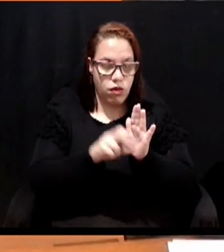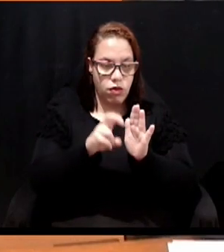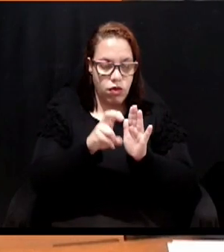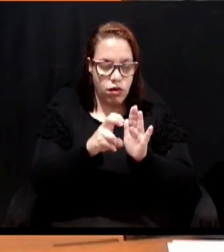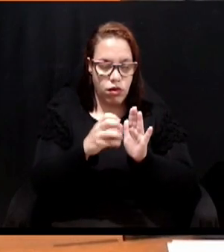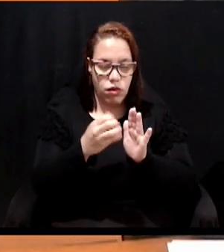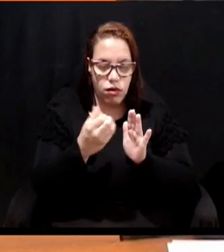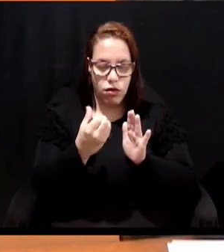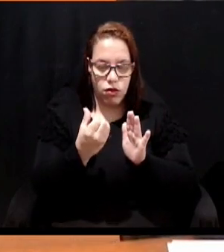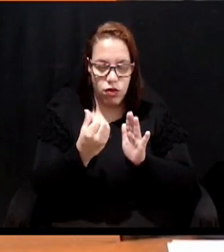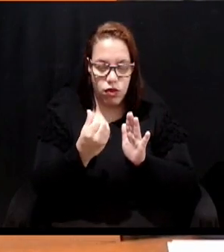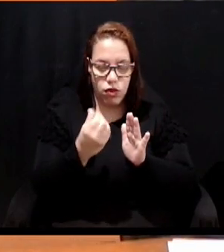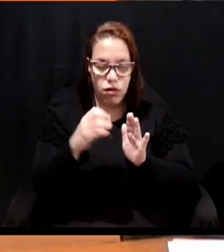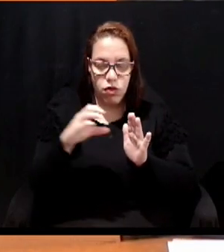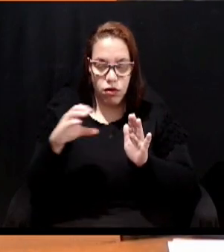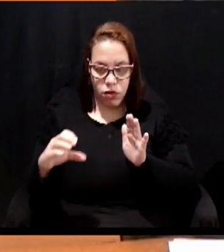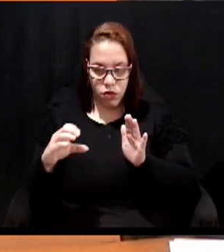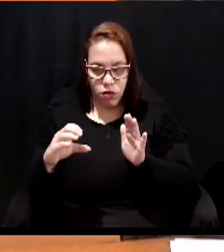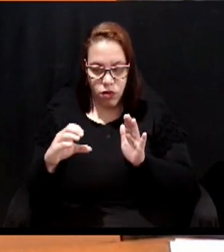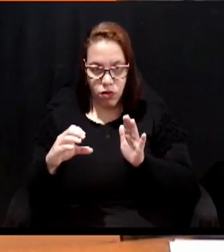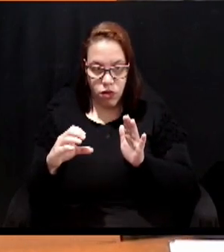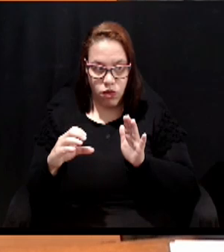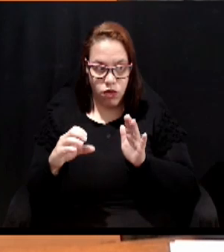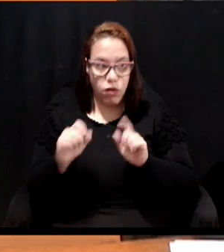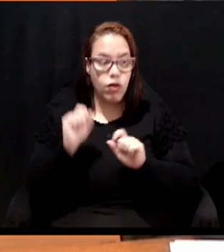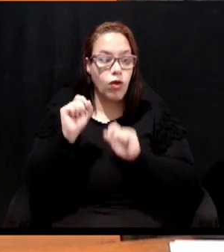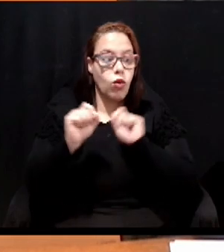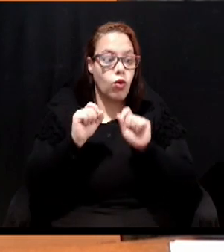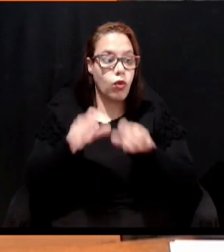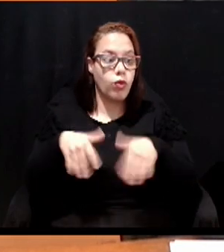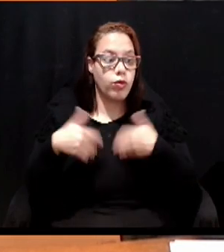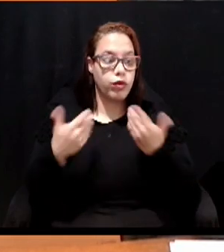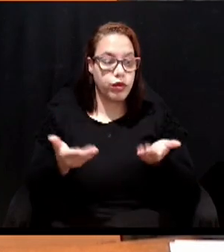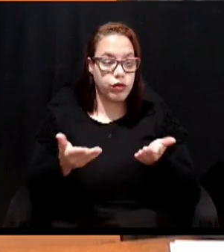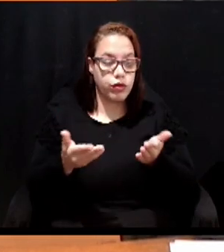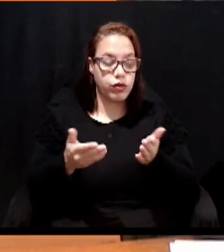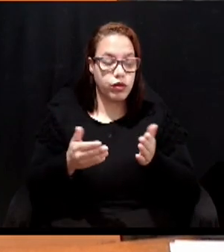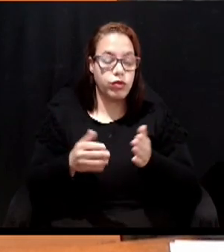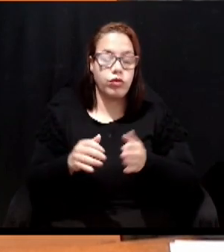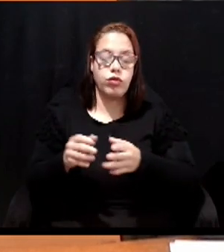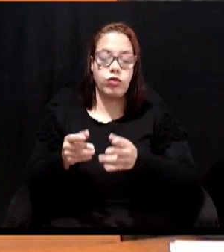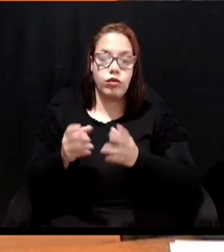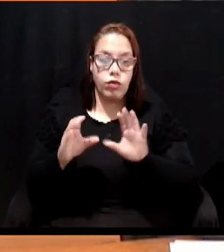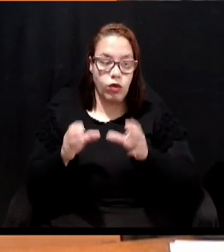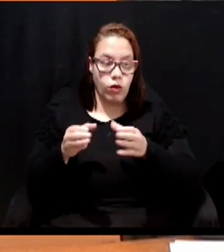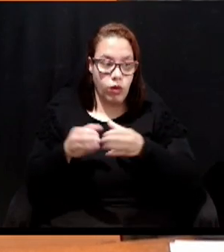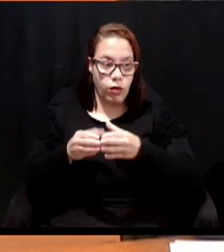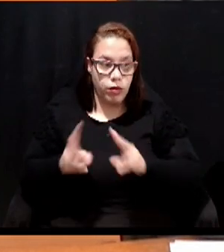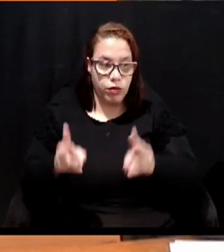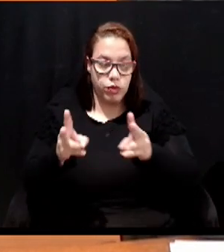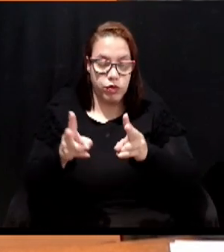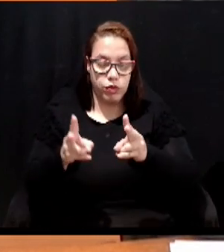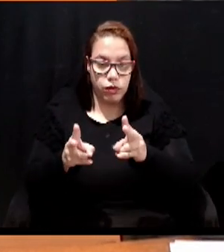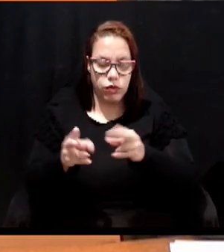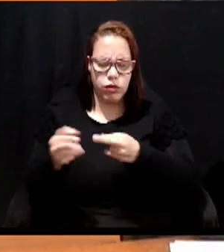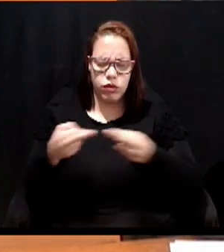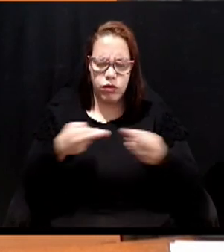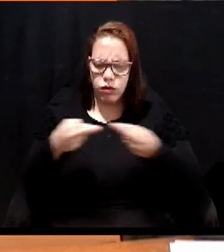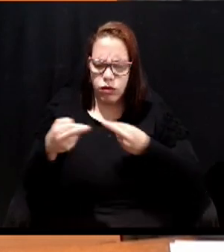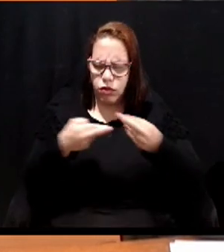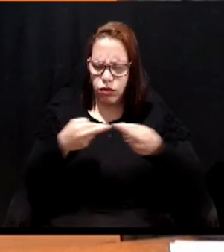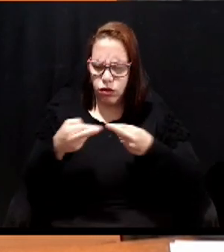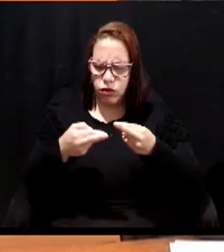56º-C, diz o seguinte: compete à Comissão Permanente de Relações Internacionais acompanhar e fiscalizar os